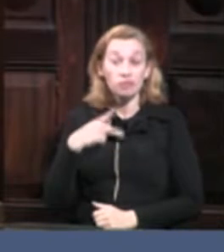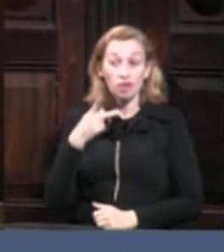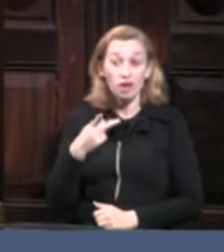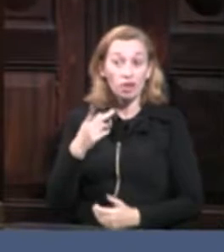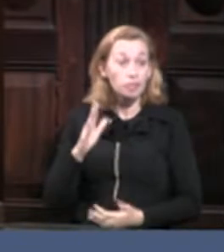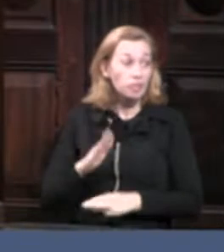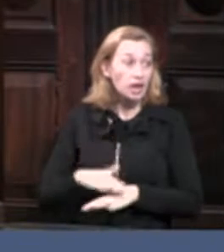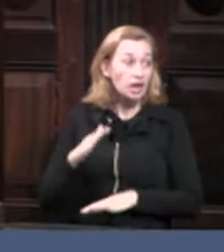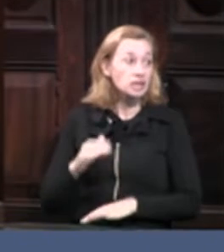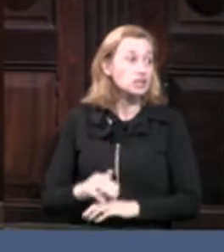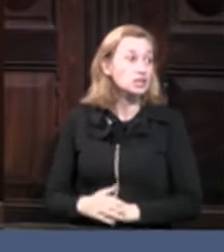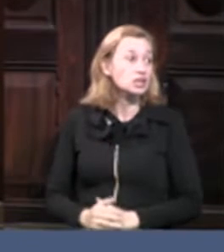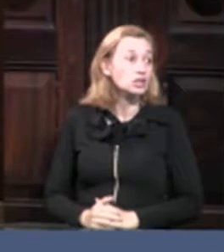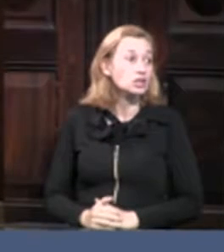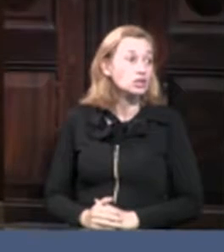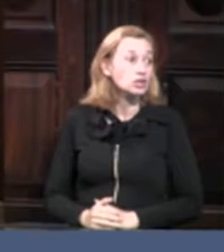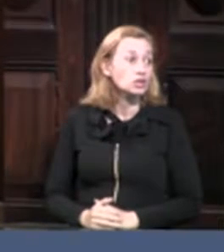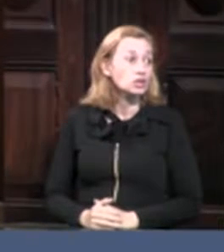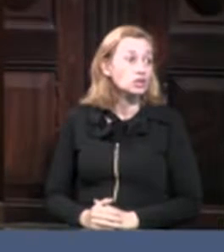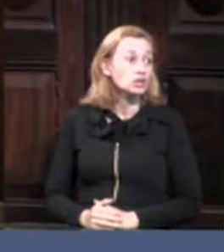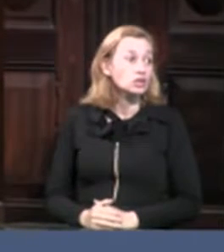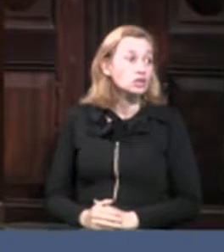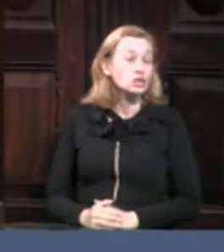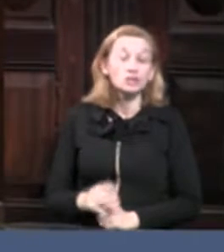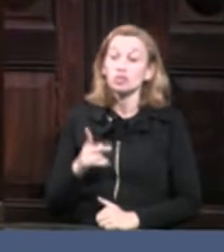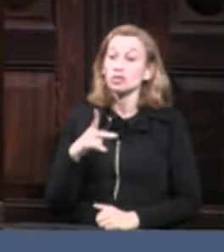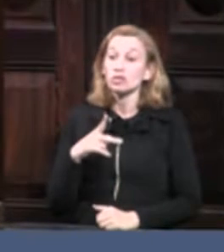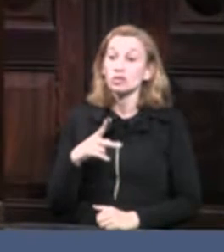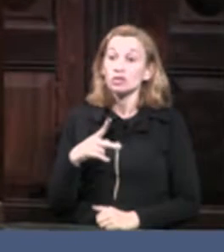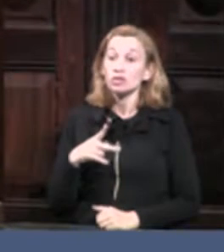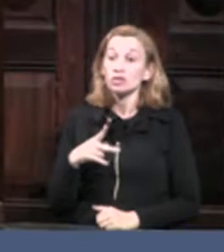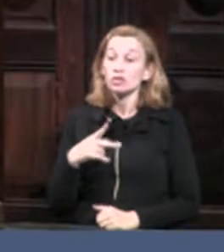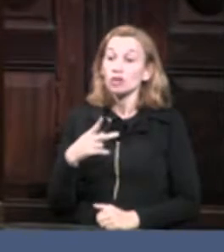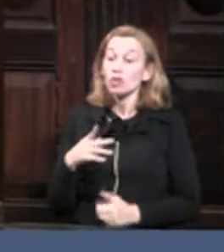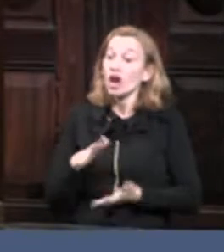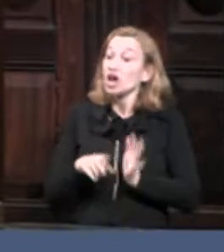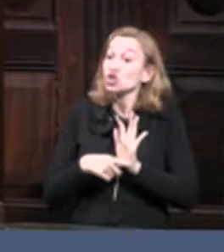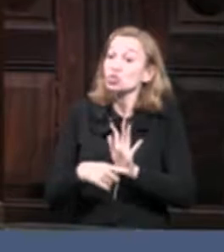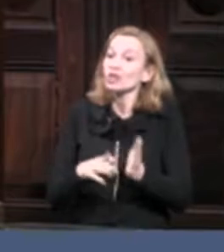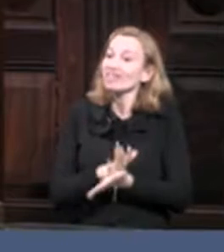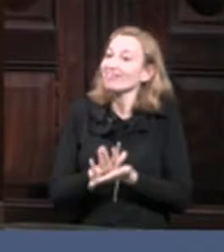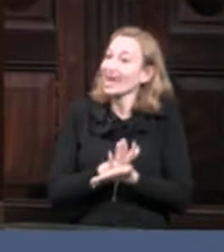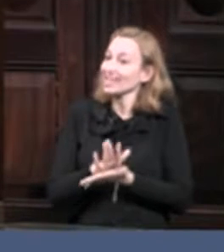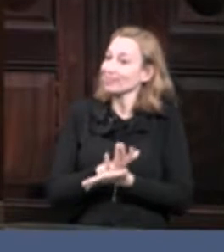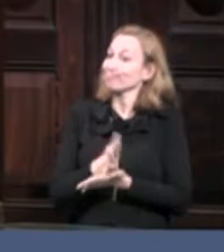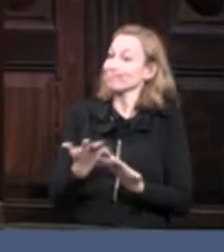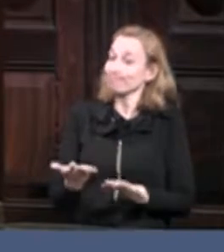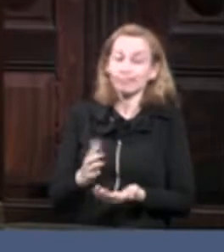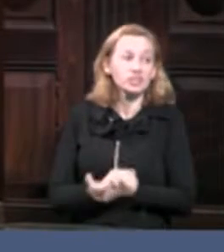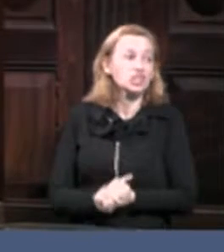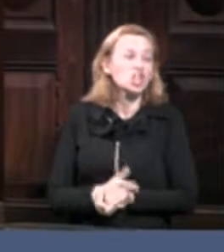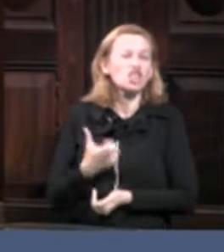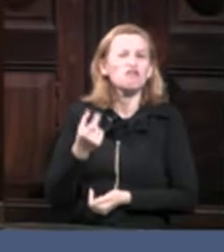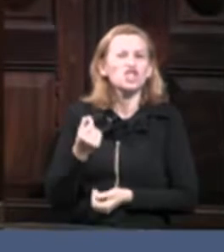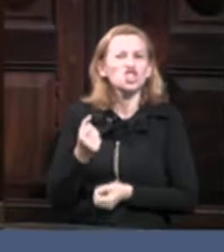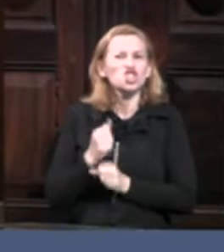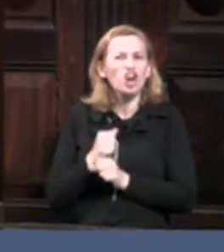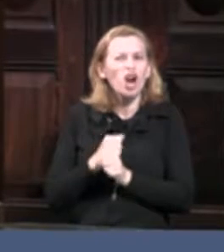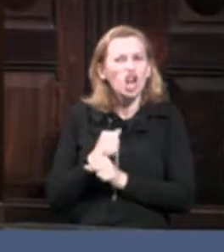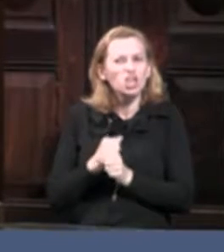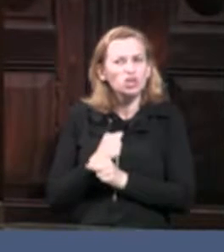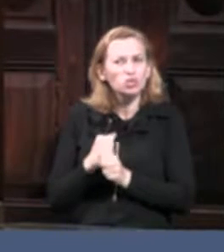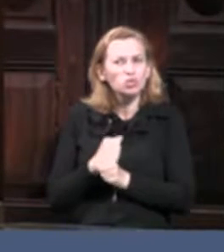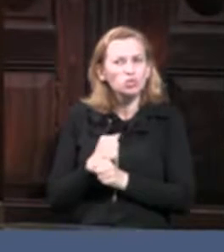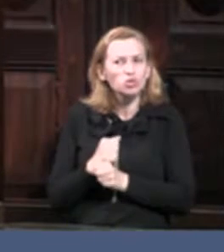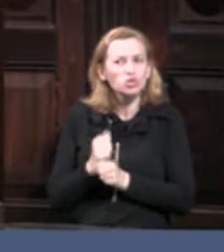sequer inibe o monopólio cruzado. Depois da gente vivenciar 20 anos de